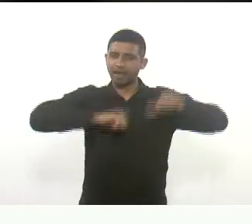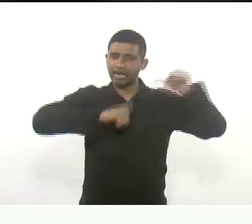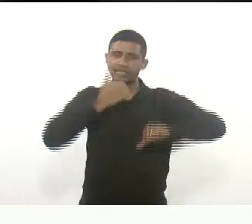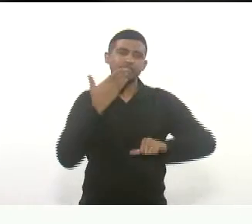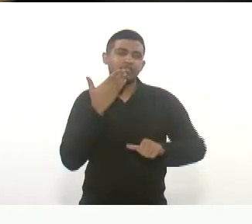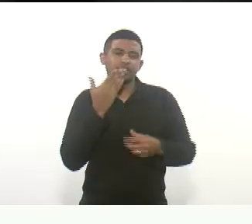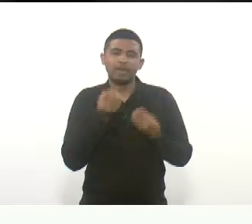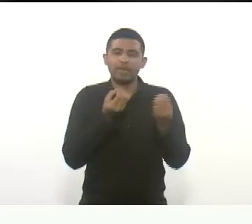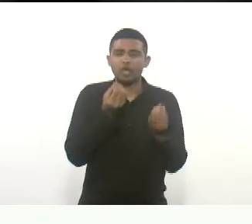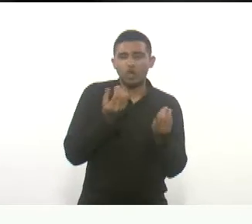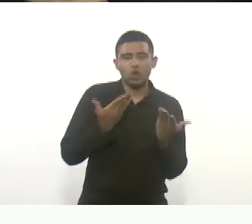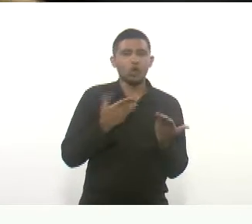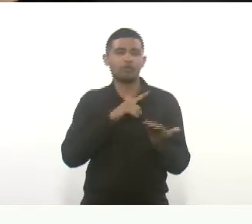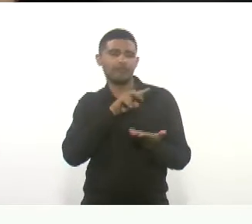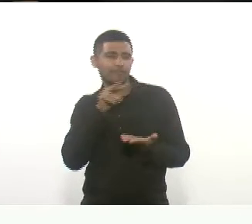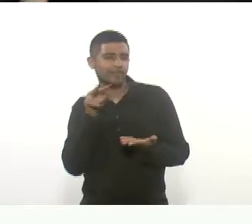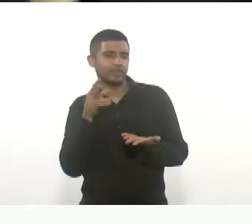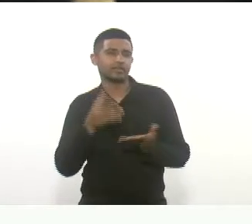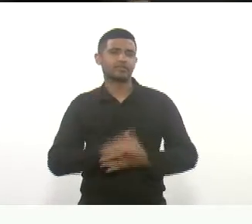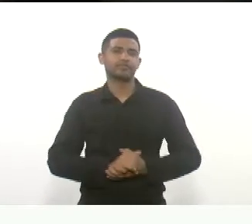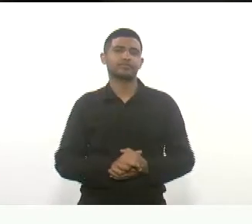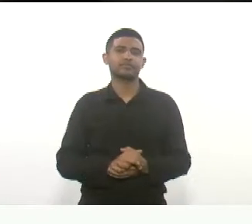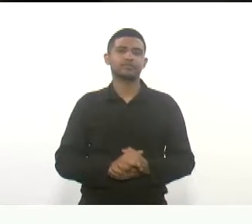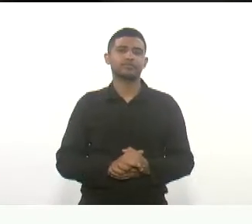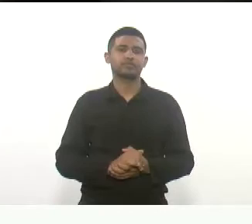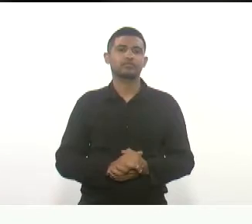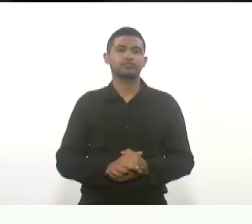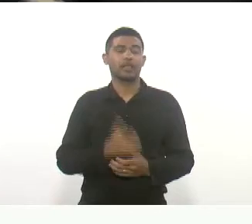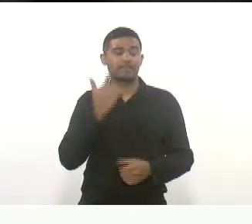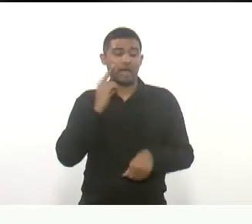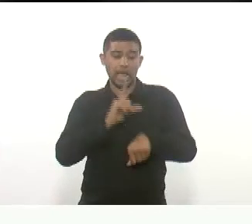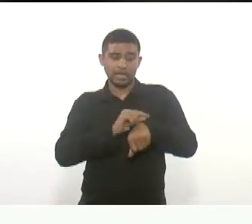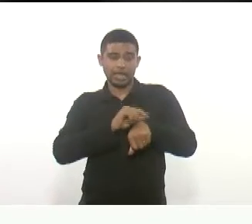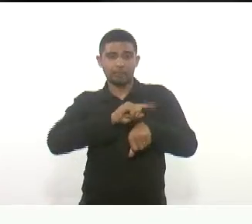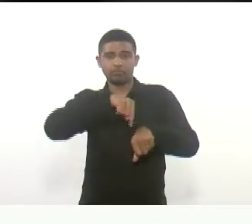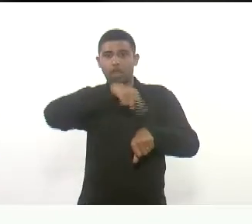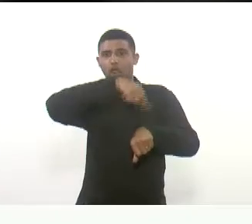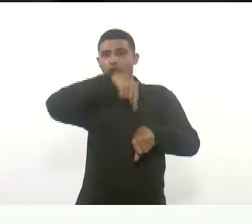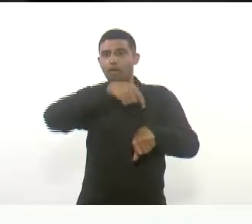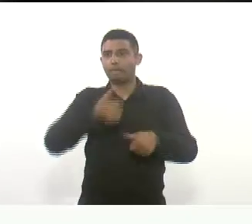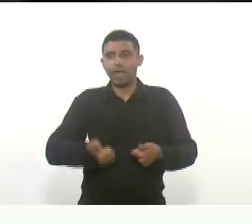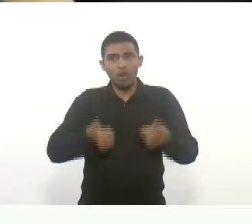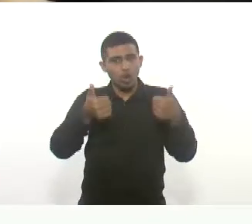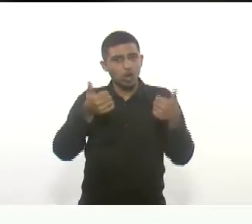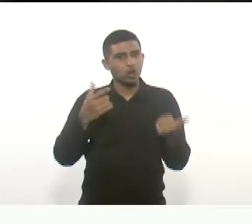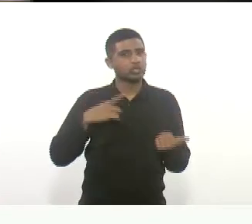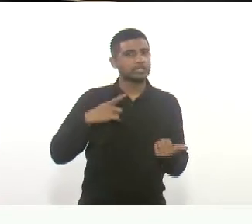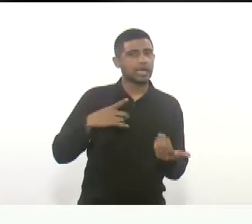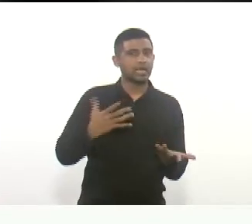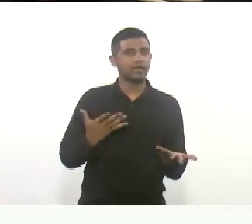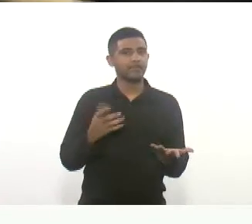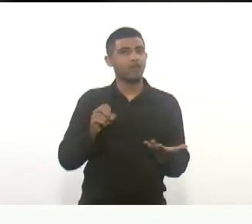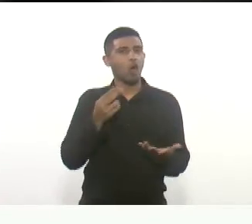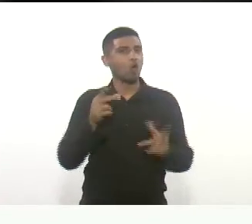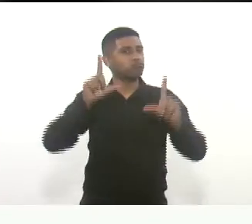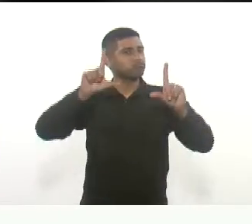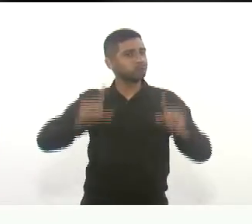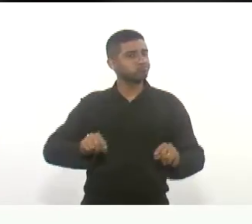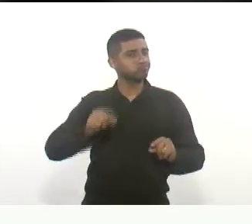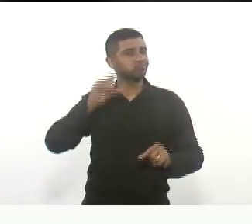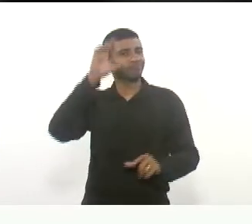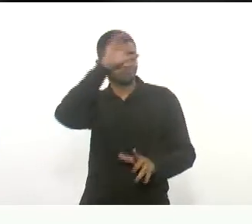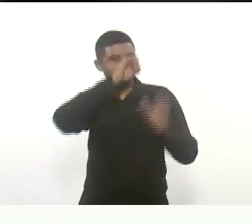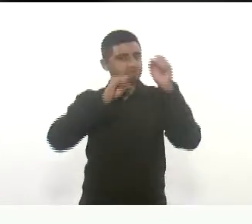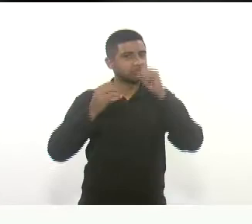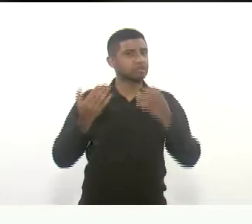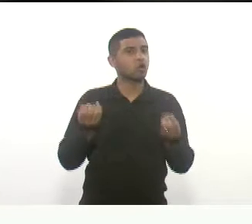tentar realmente inferir a causalidade. Será que esse tempo a mais causou essa melhoria ou essa diminuição até da